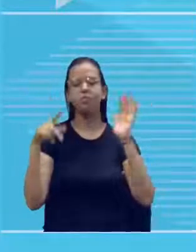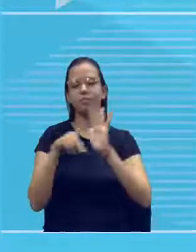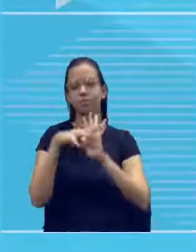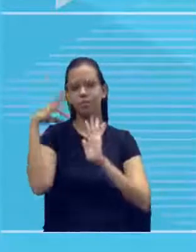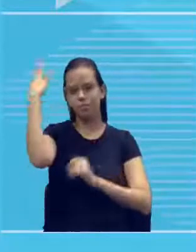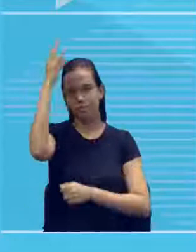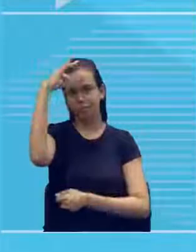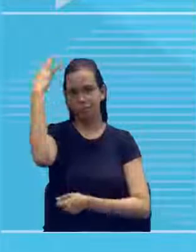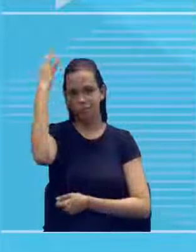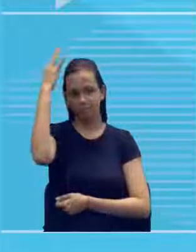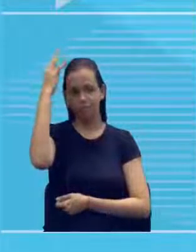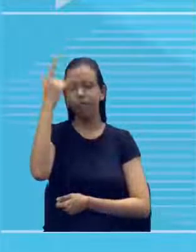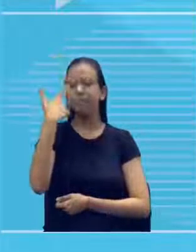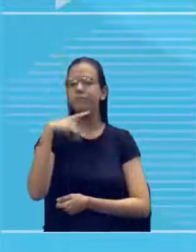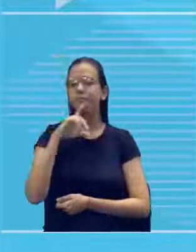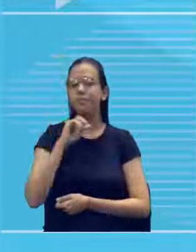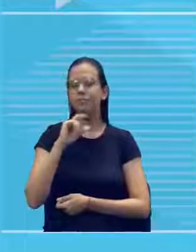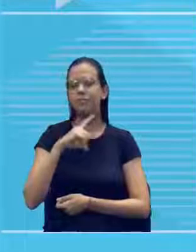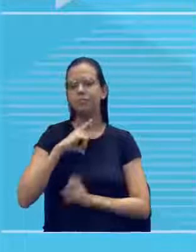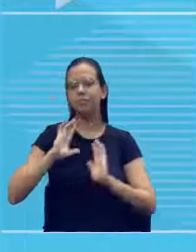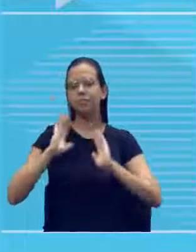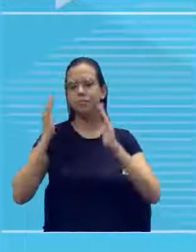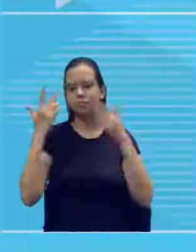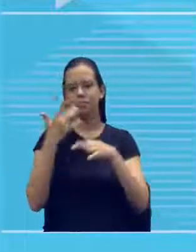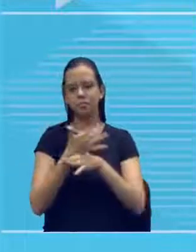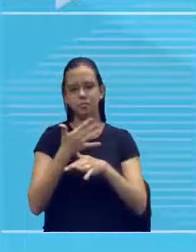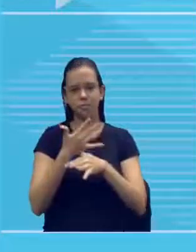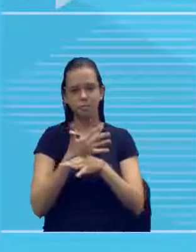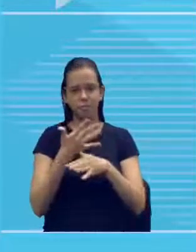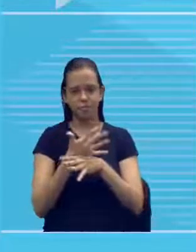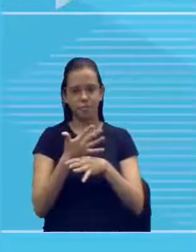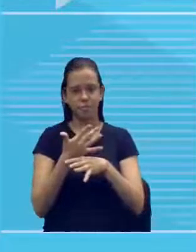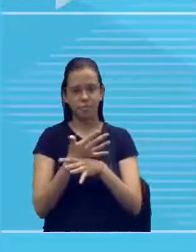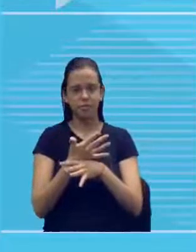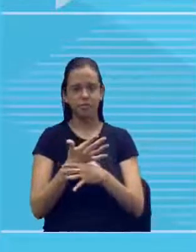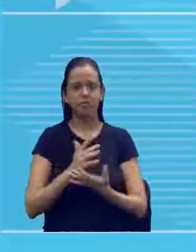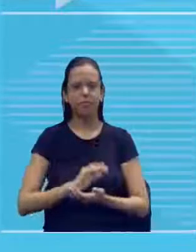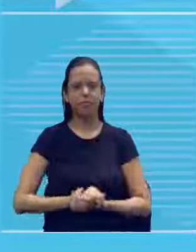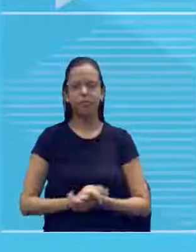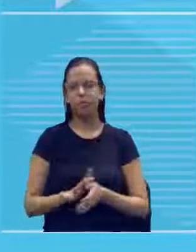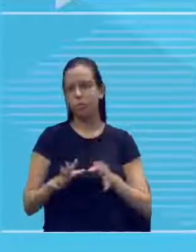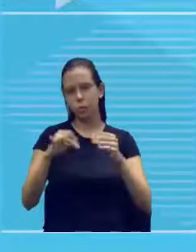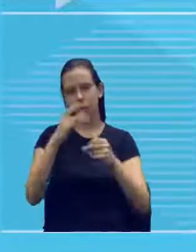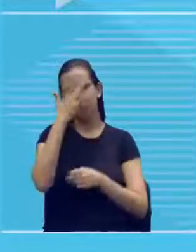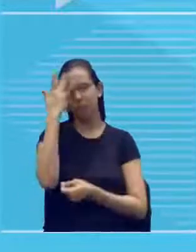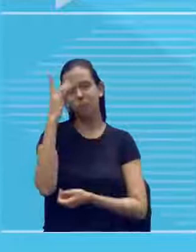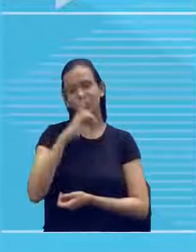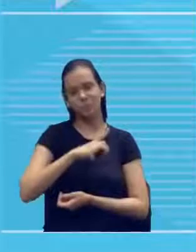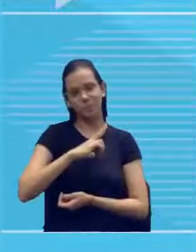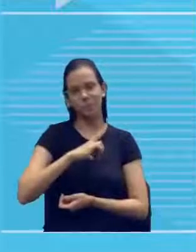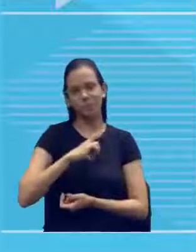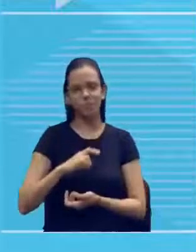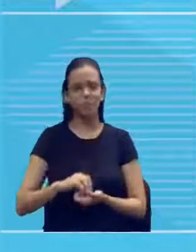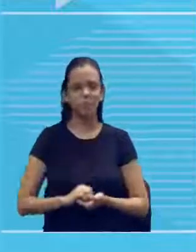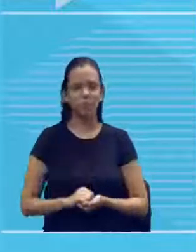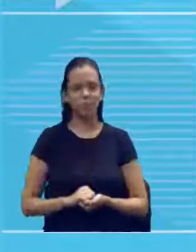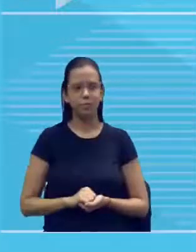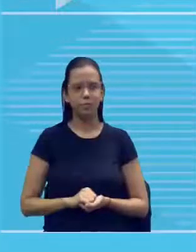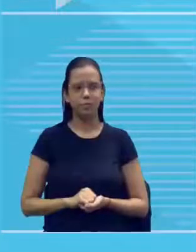santos. Quem aí tem festejo na sua cidade? Todo mundo, né?